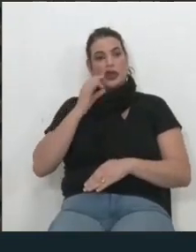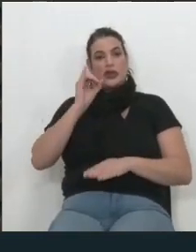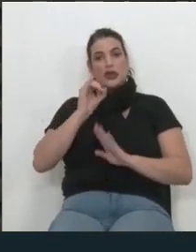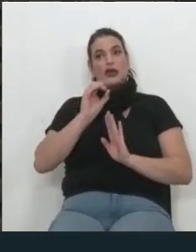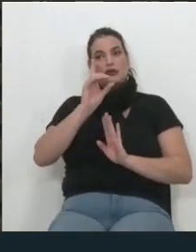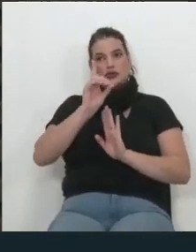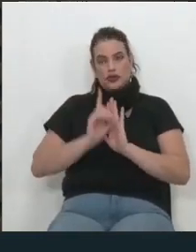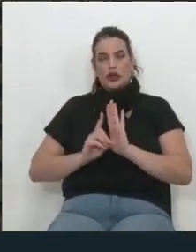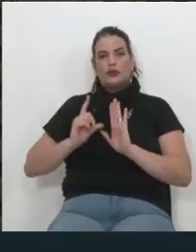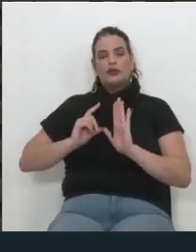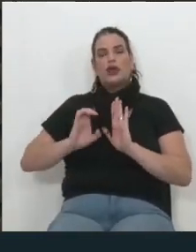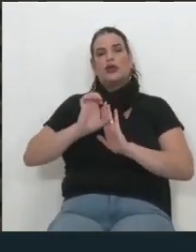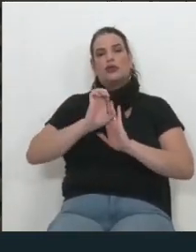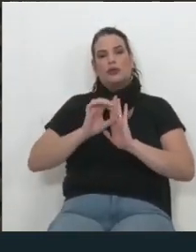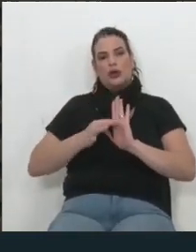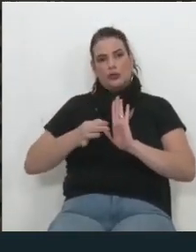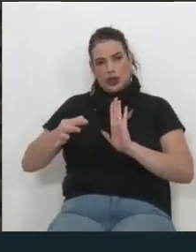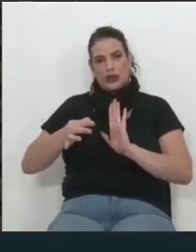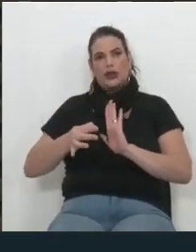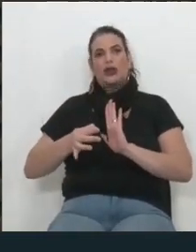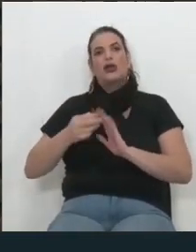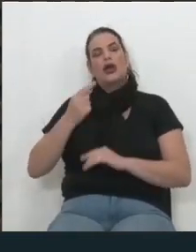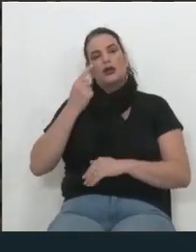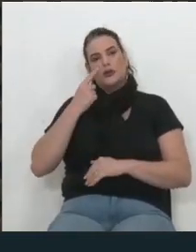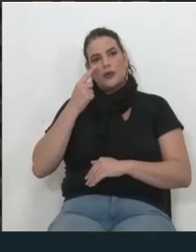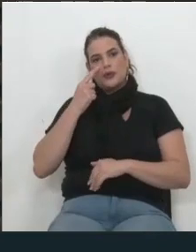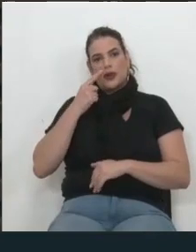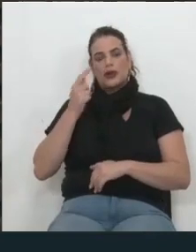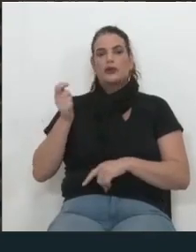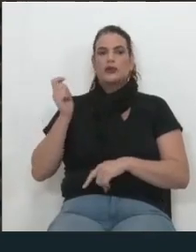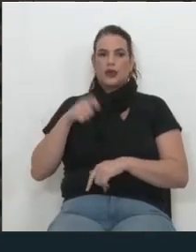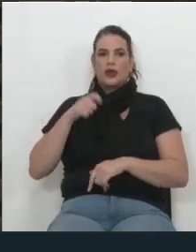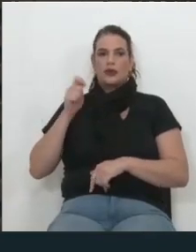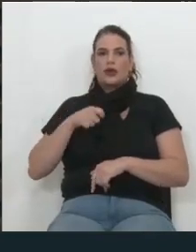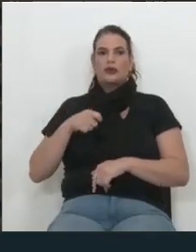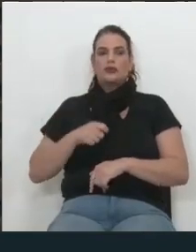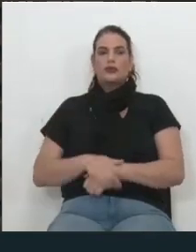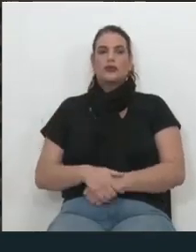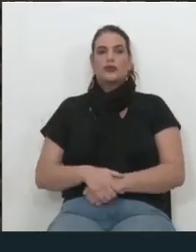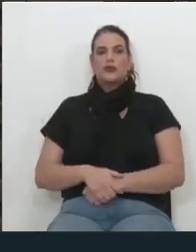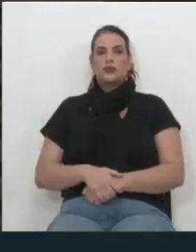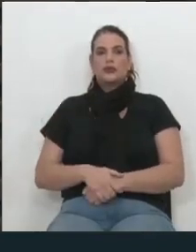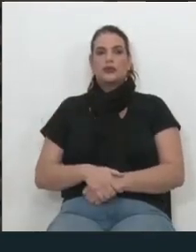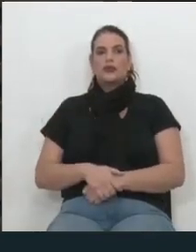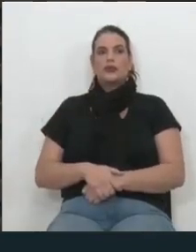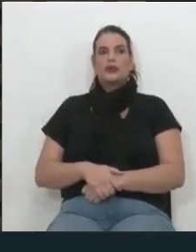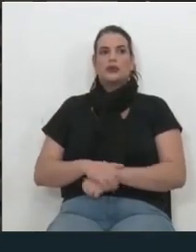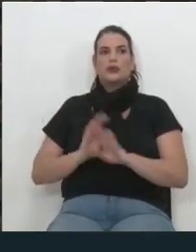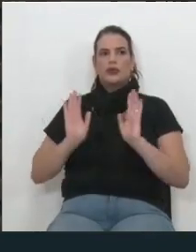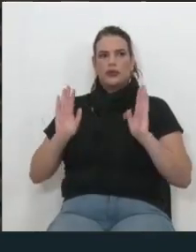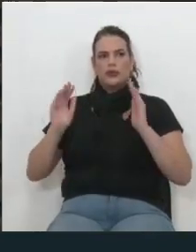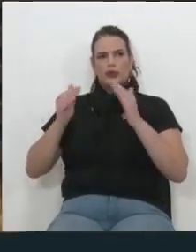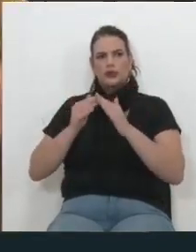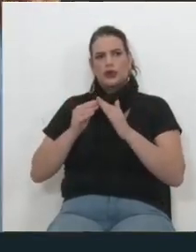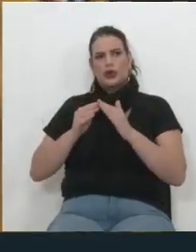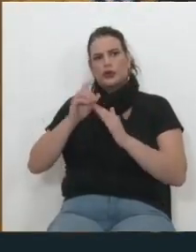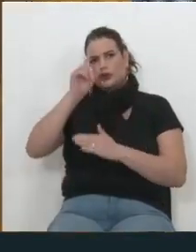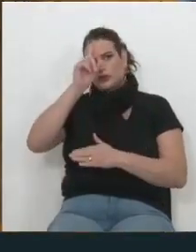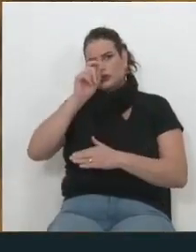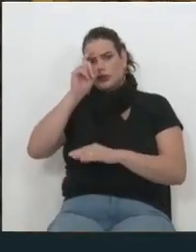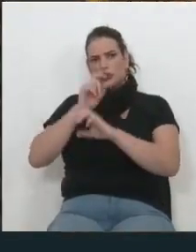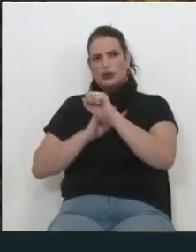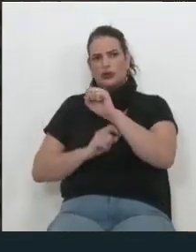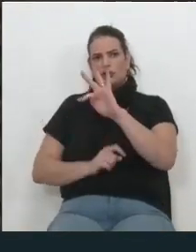emenda, eu quero desde já colocar uma emenda para o Hospital Estela Maris e eu quero fazer